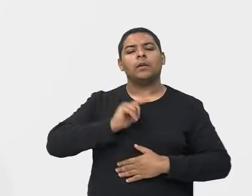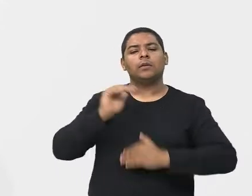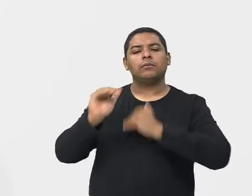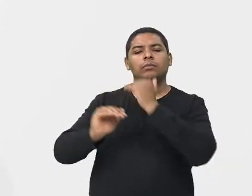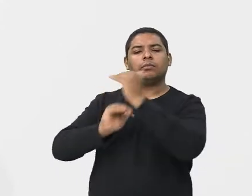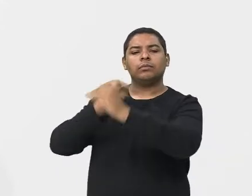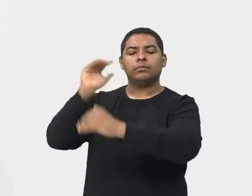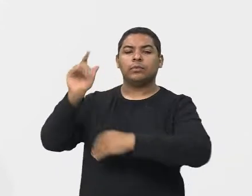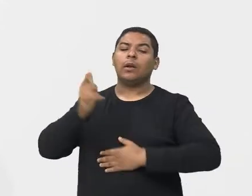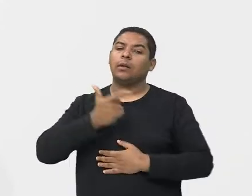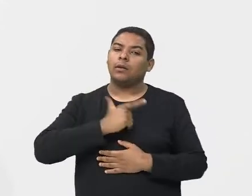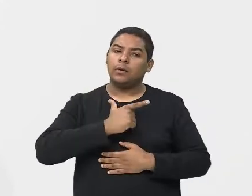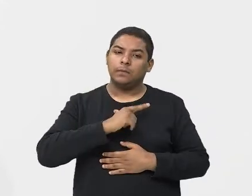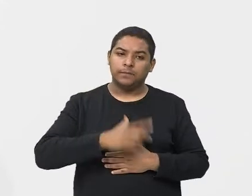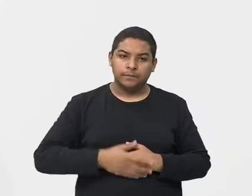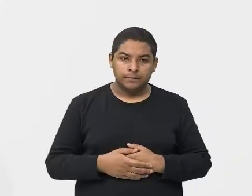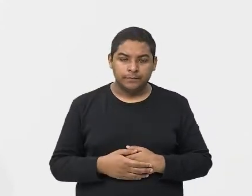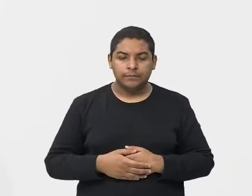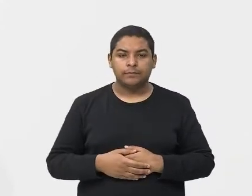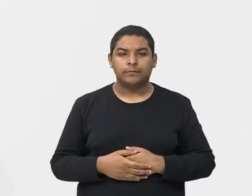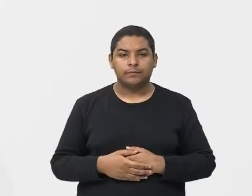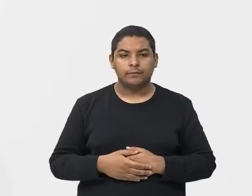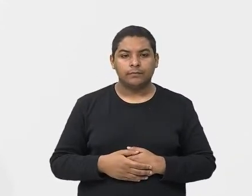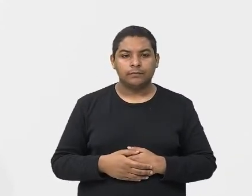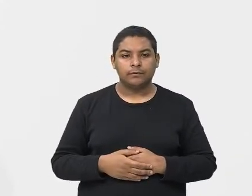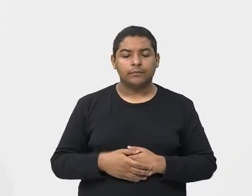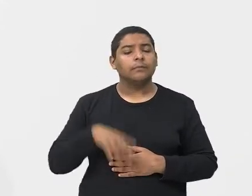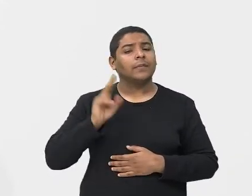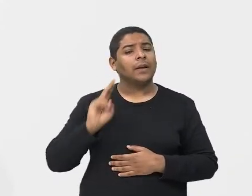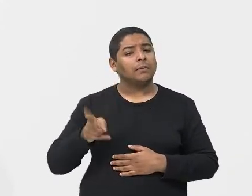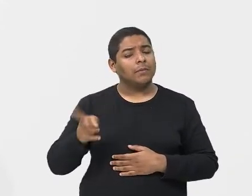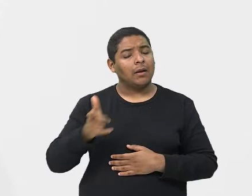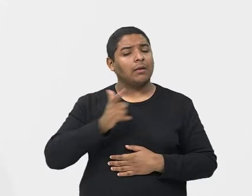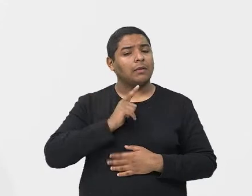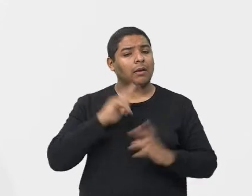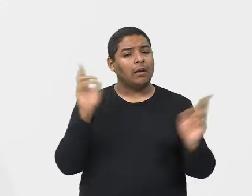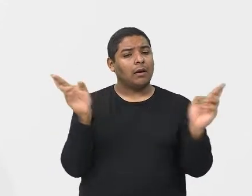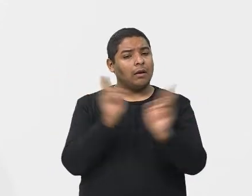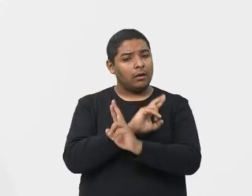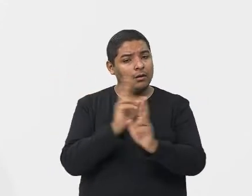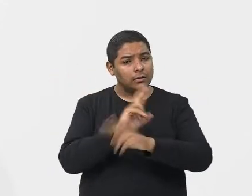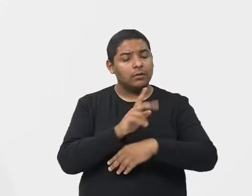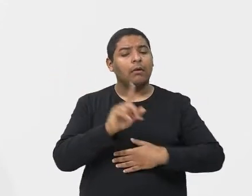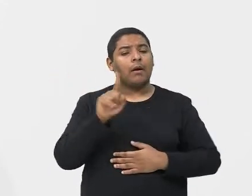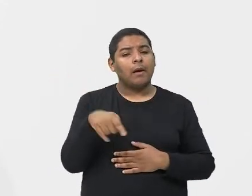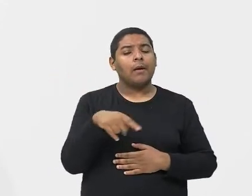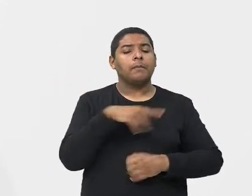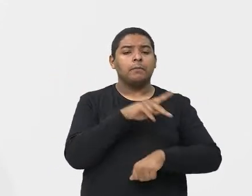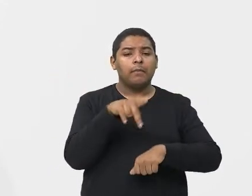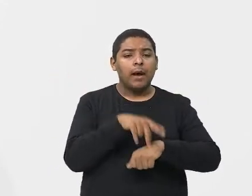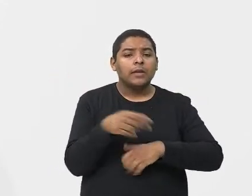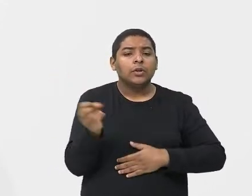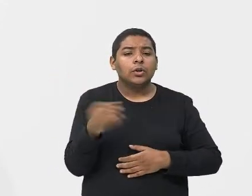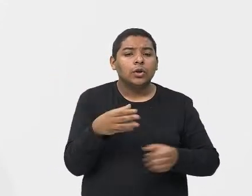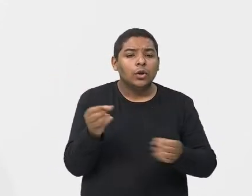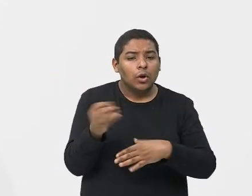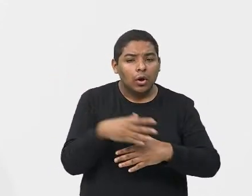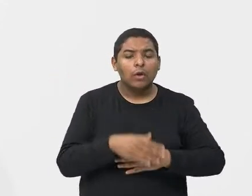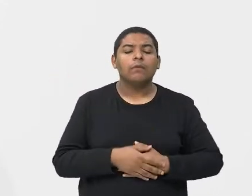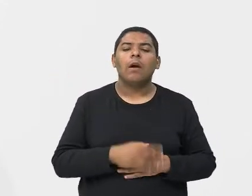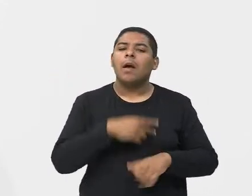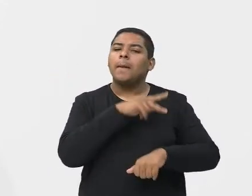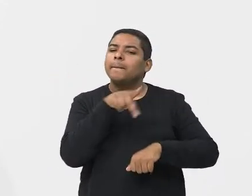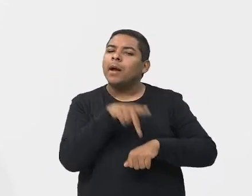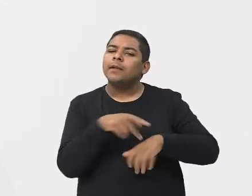gente. Mesmo, em relação aí a serem países mais recentes, se a gente for comparar com países